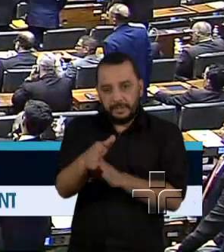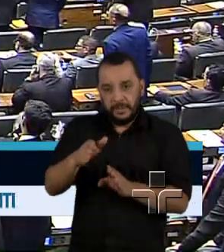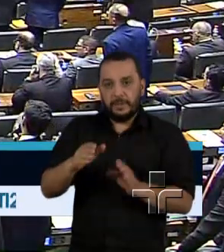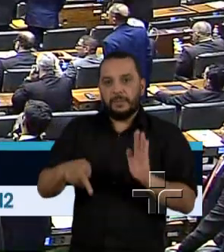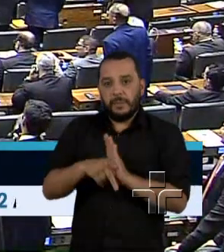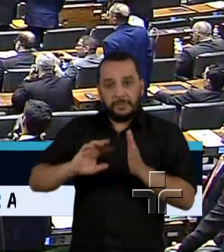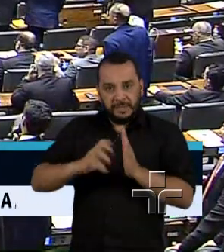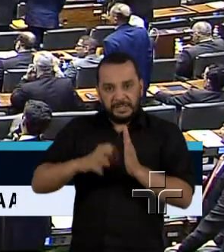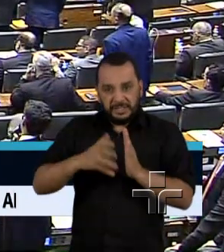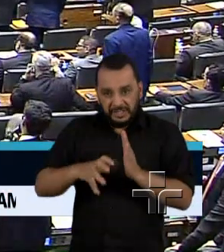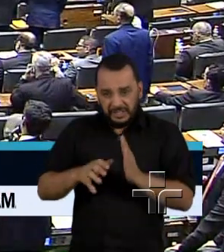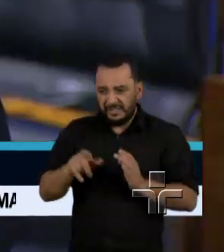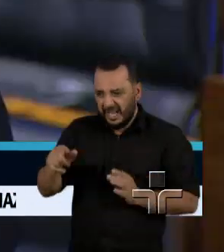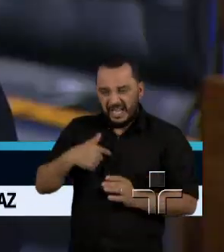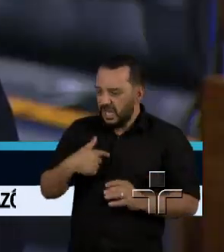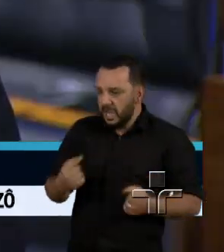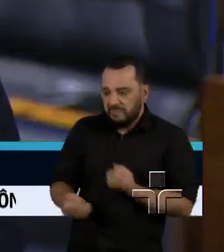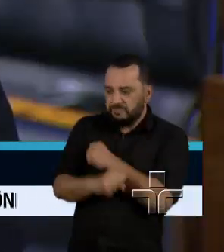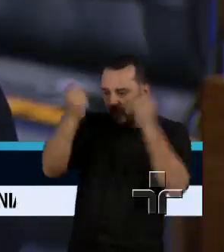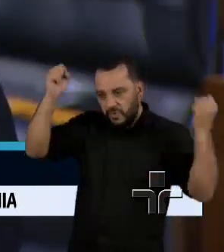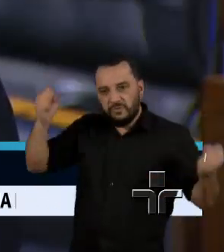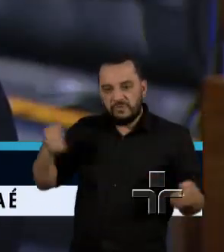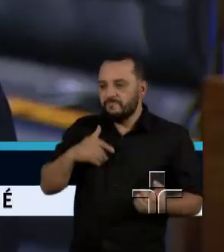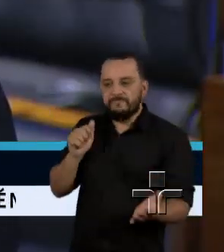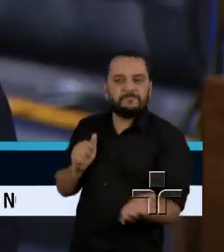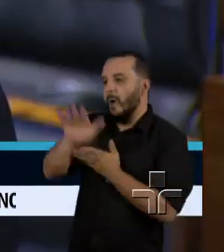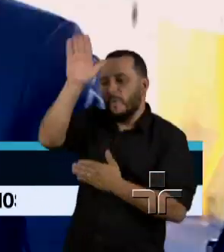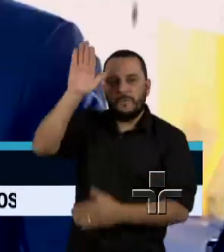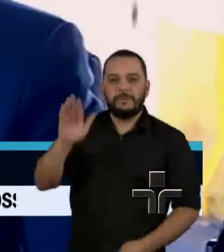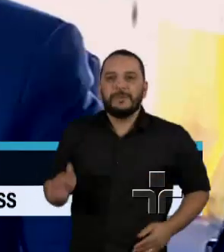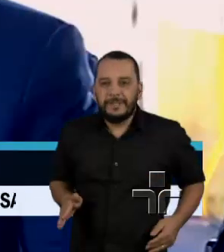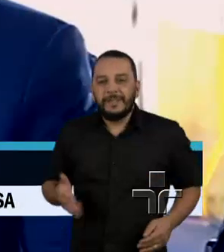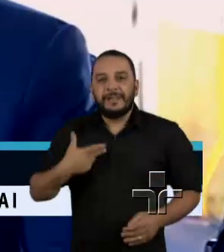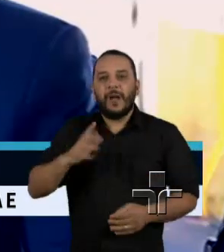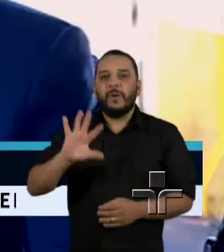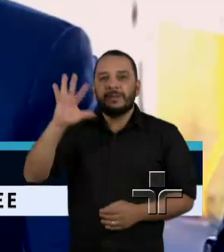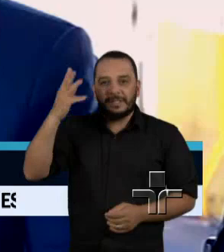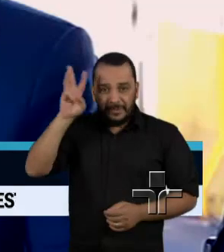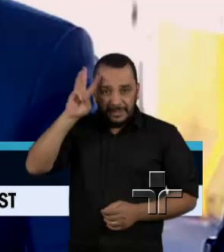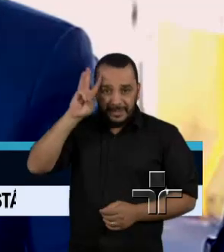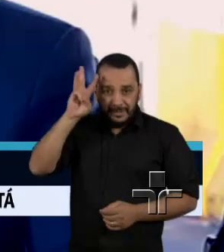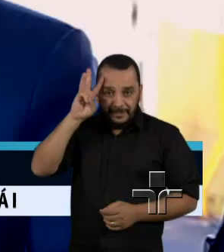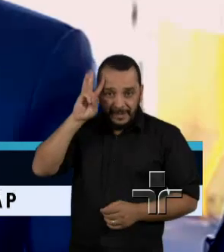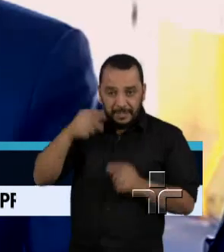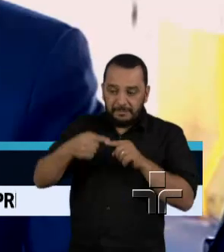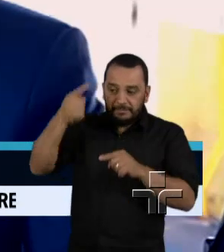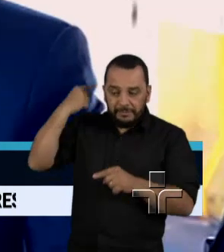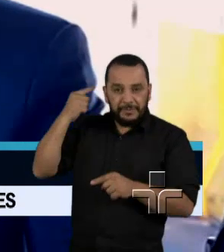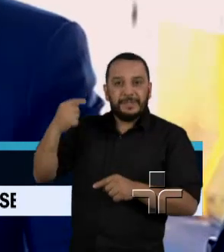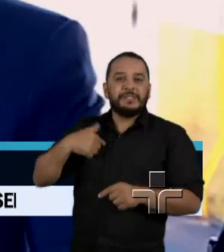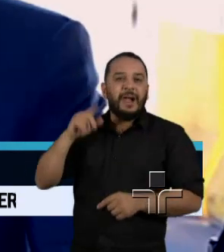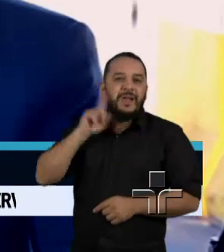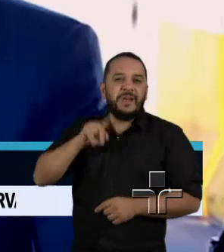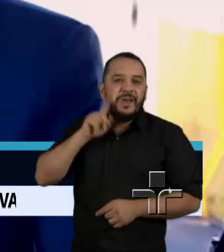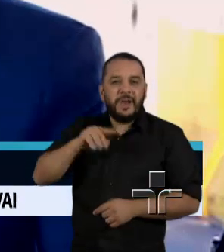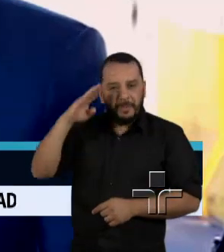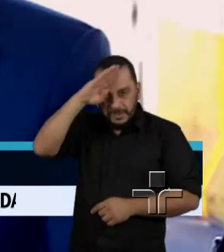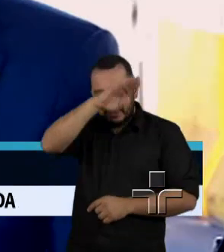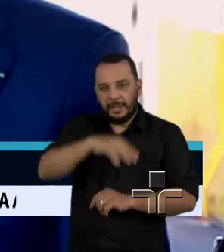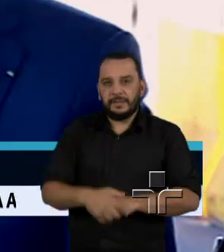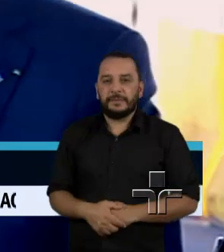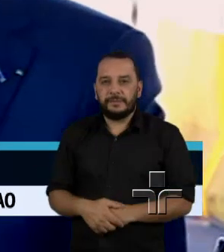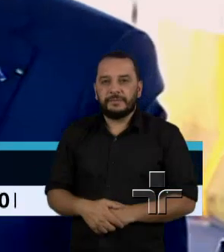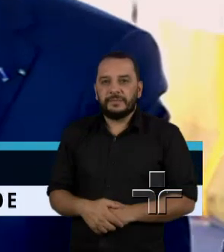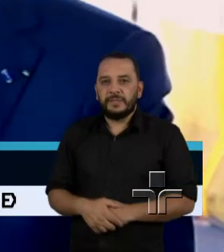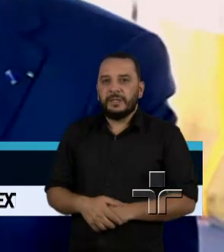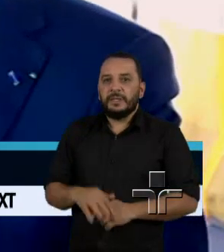Atitude considerada a gota d'água para sua expulsão, que aconteceu na última terça-feira e foi ironizada pelo presidente.